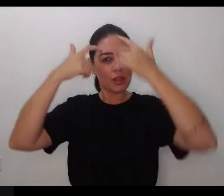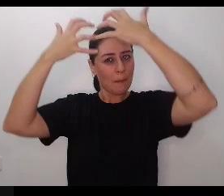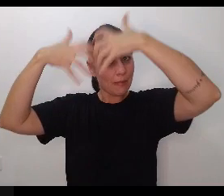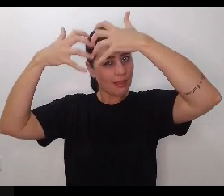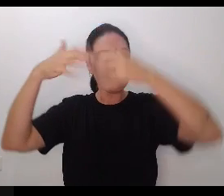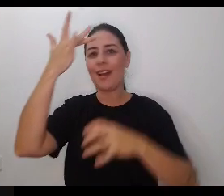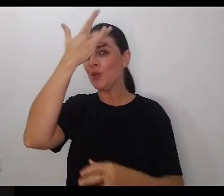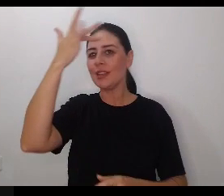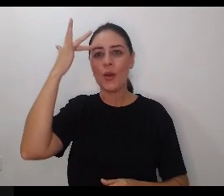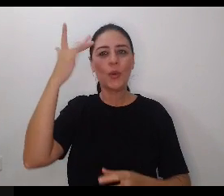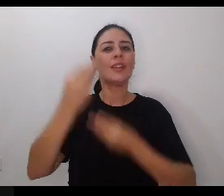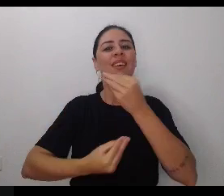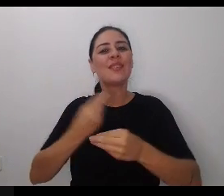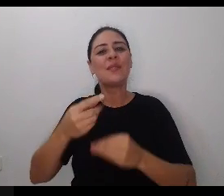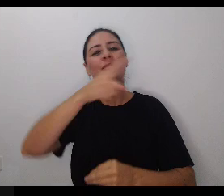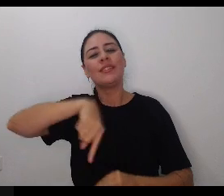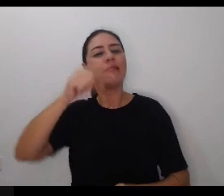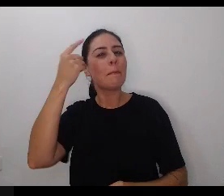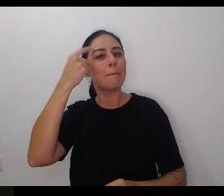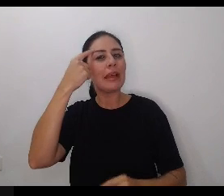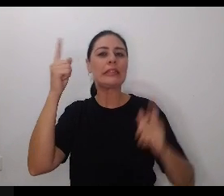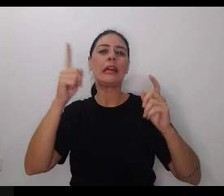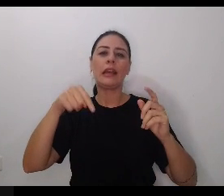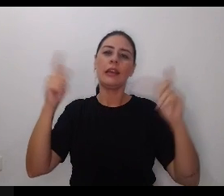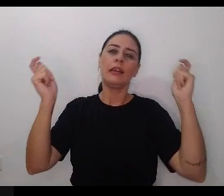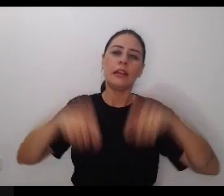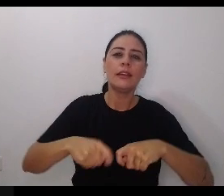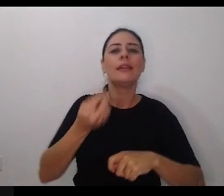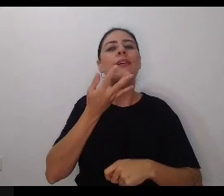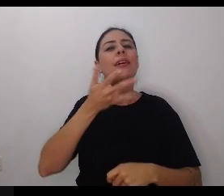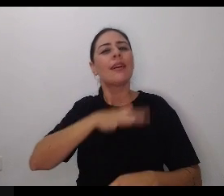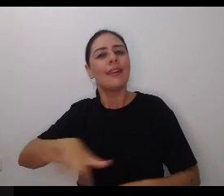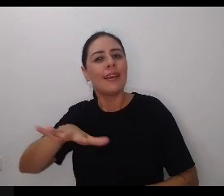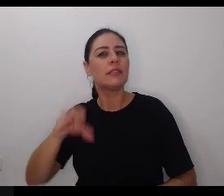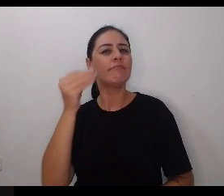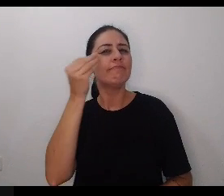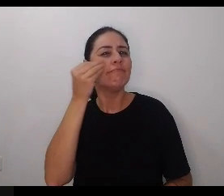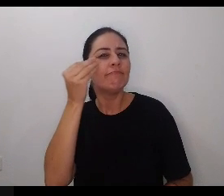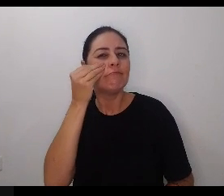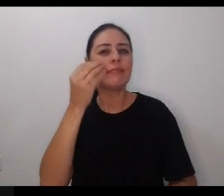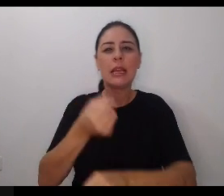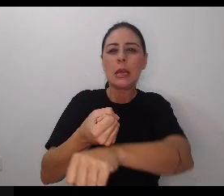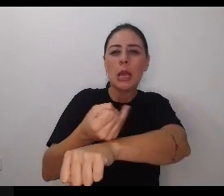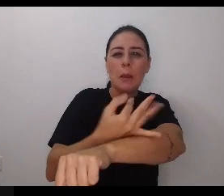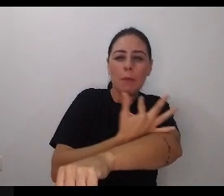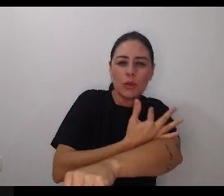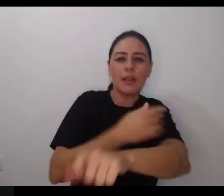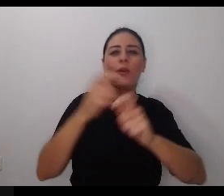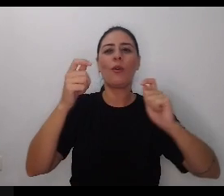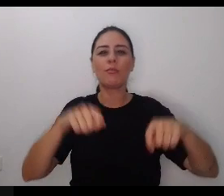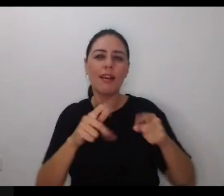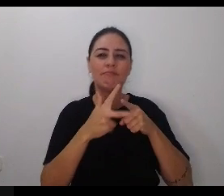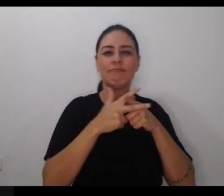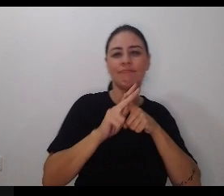saúde mental da criança, a gente considera como a capacidade da criança de experimentar as